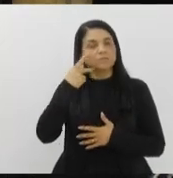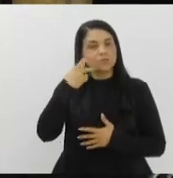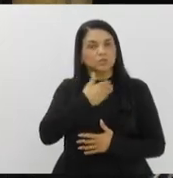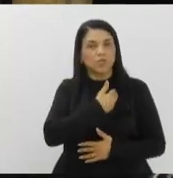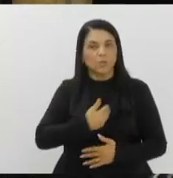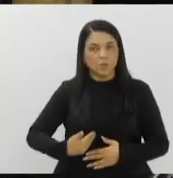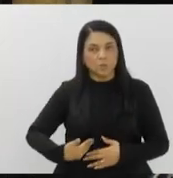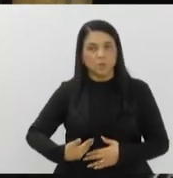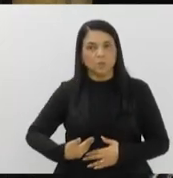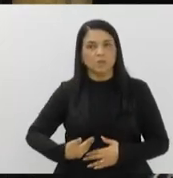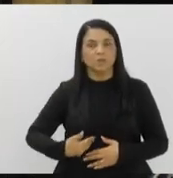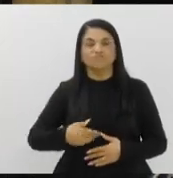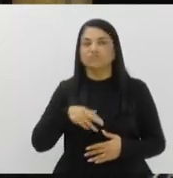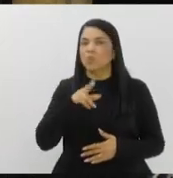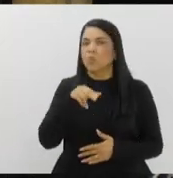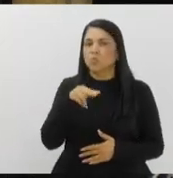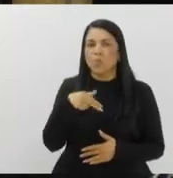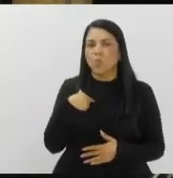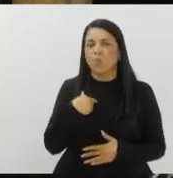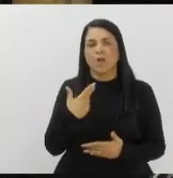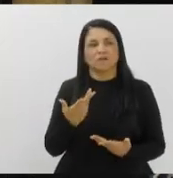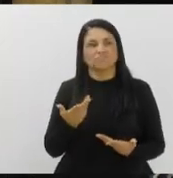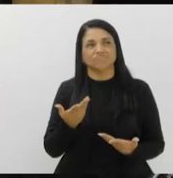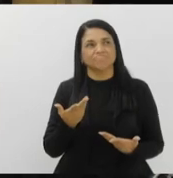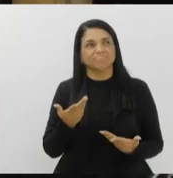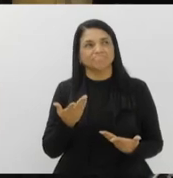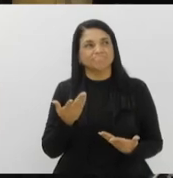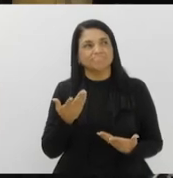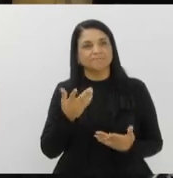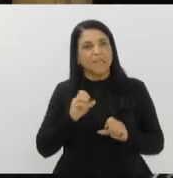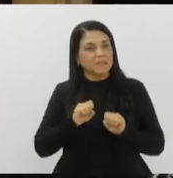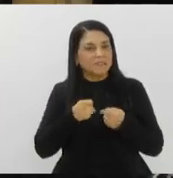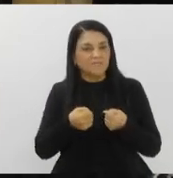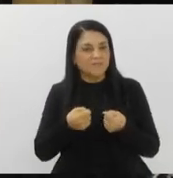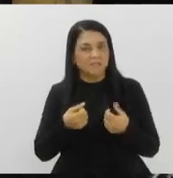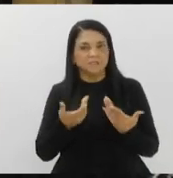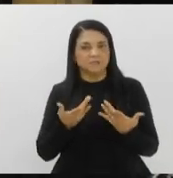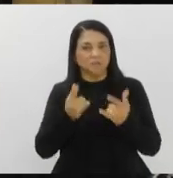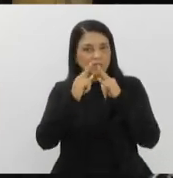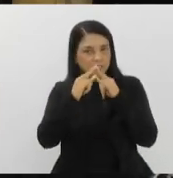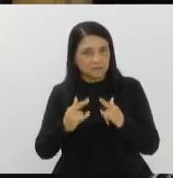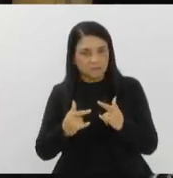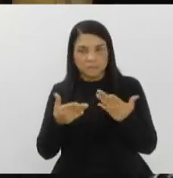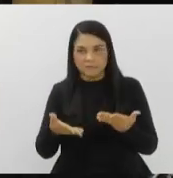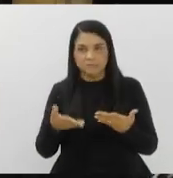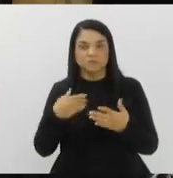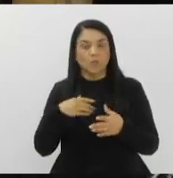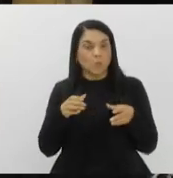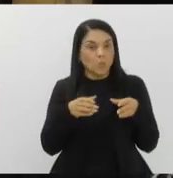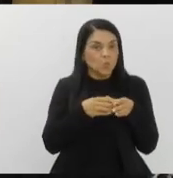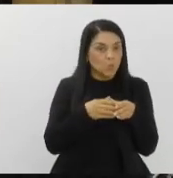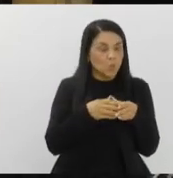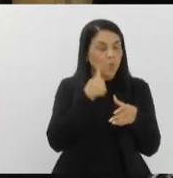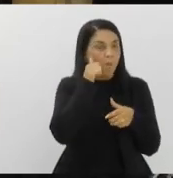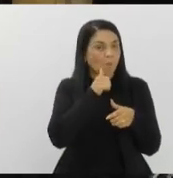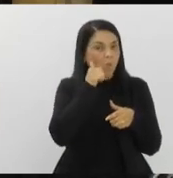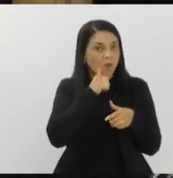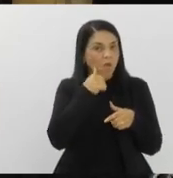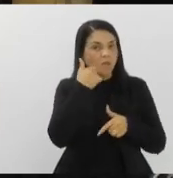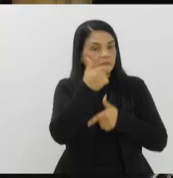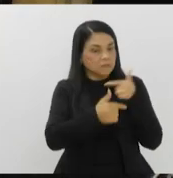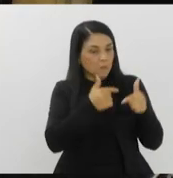pública que o Pitato fala, né, que nunca chega para nós no nosso assentamento, né? A gente tem grupo de mulheres trabalhadoras rural, né? A